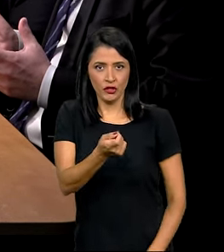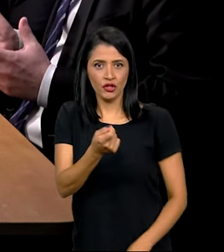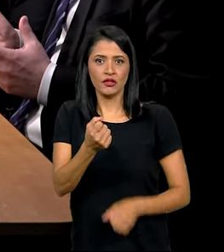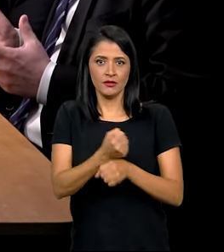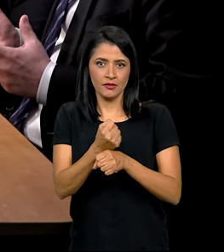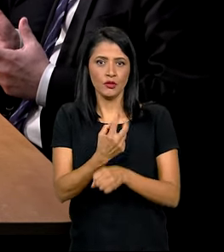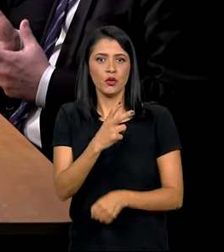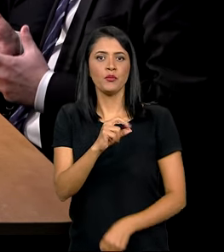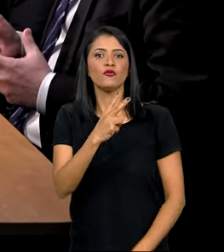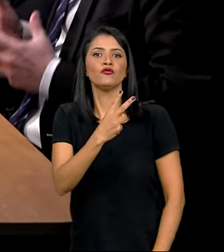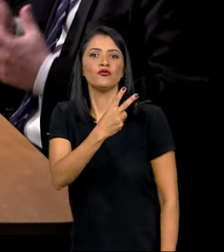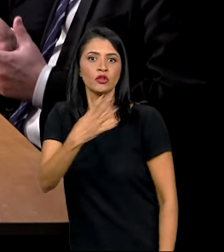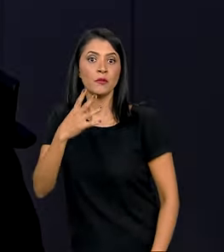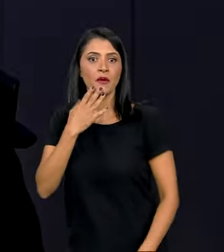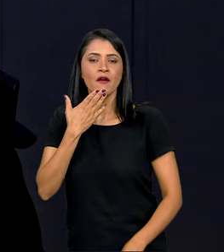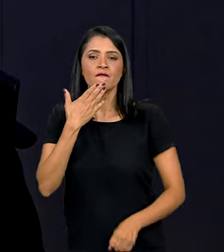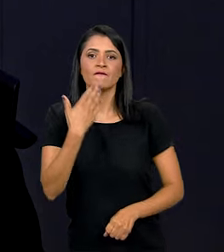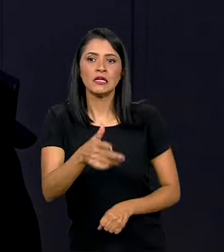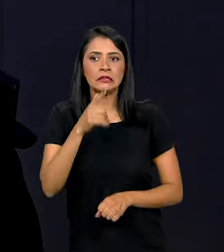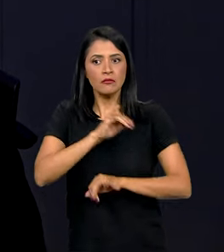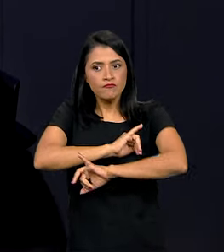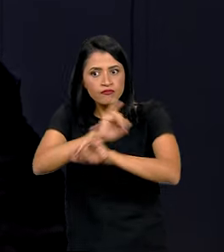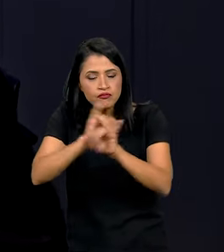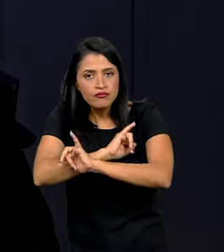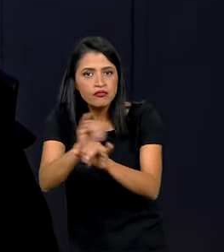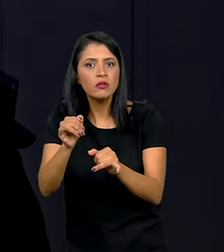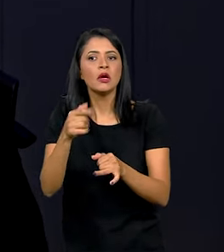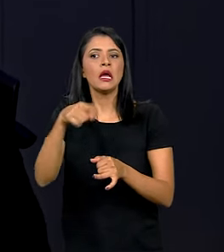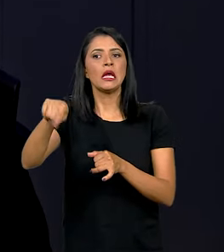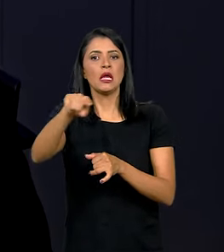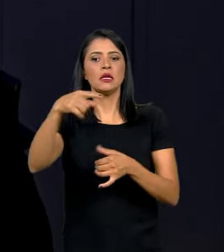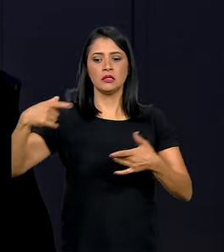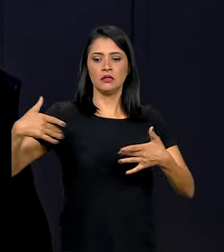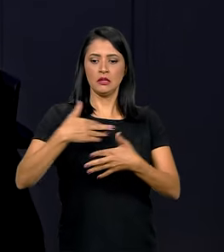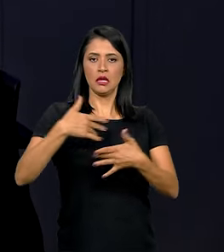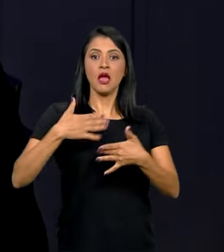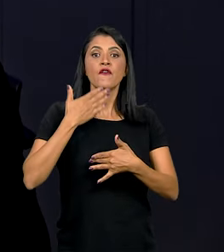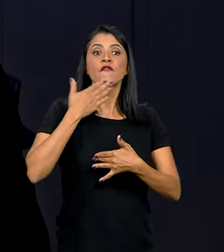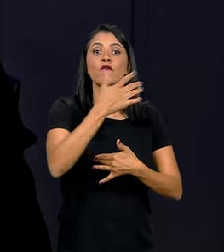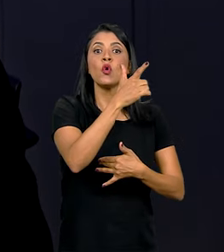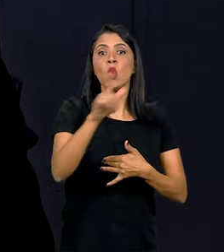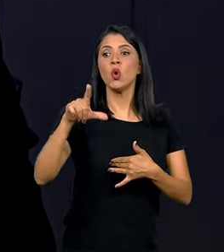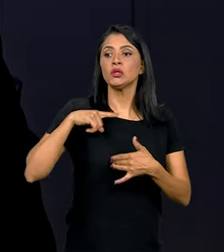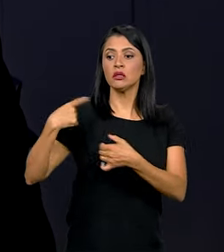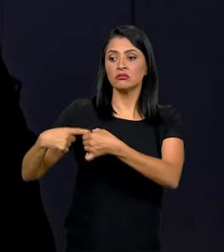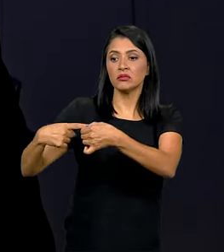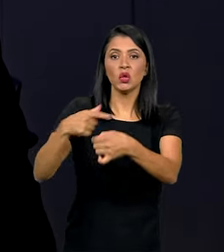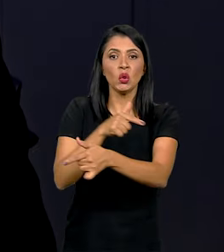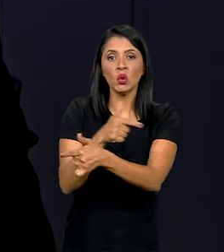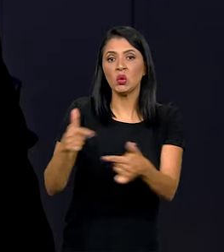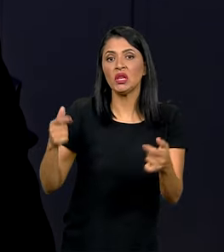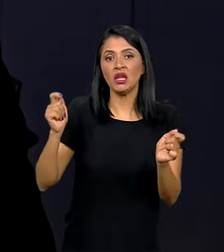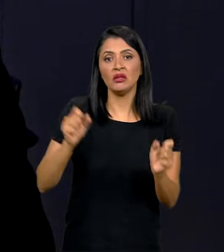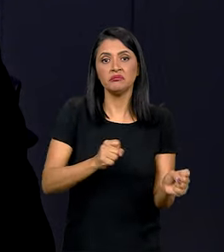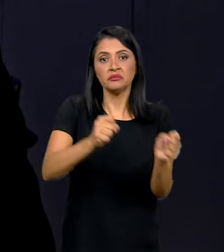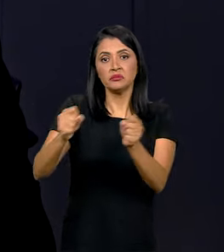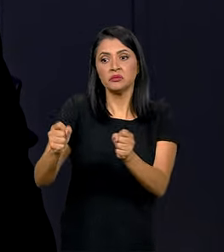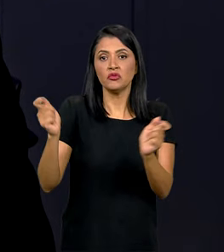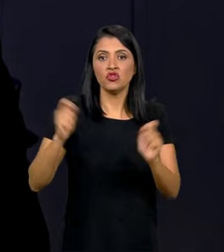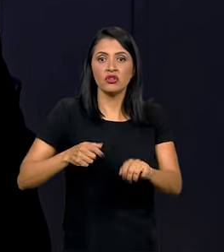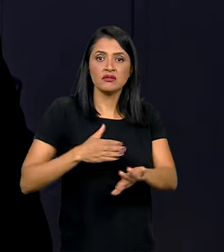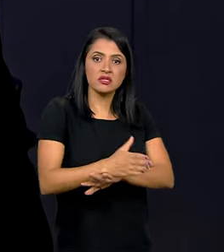2024 para fazer um grande advoca e colocar o peso dessas grandes cidades a favor das outras que não t esse esse